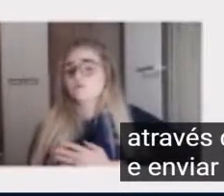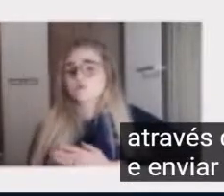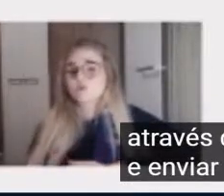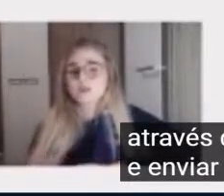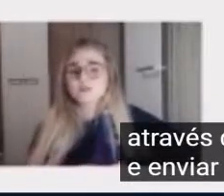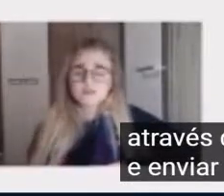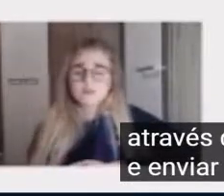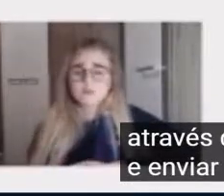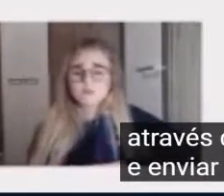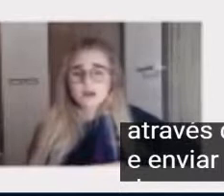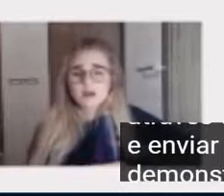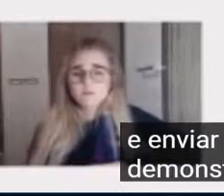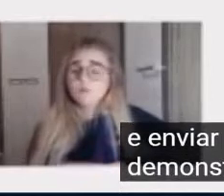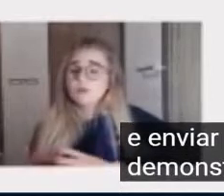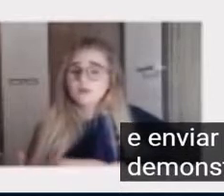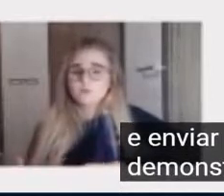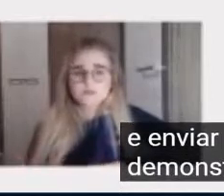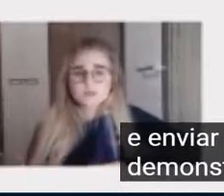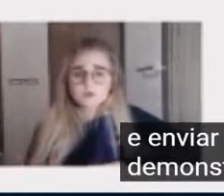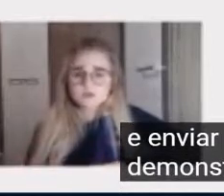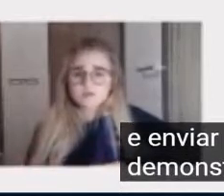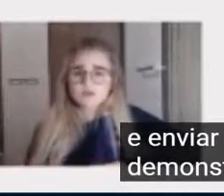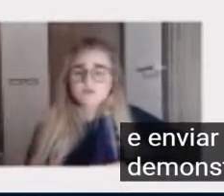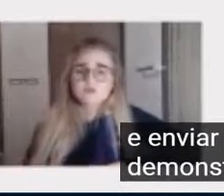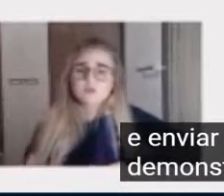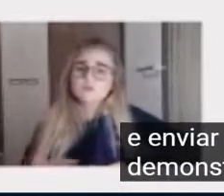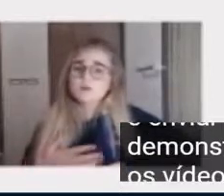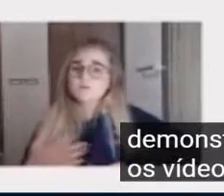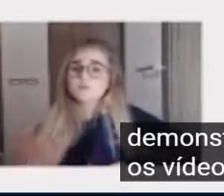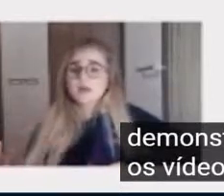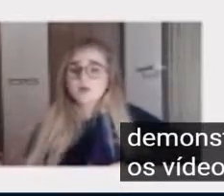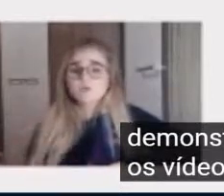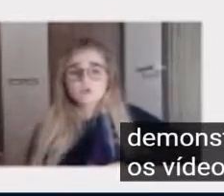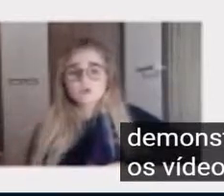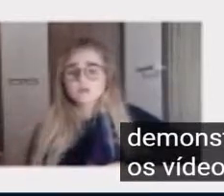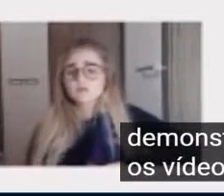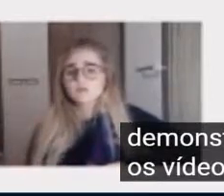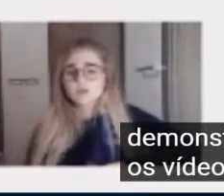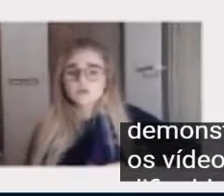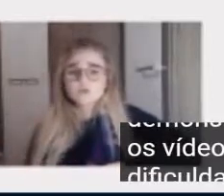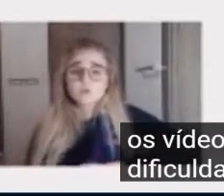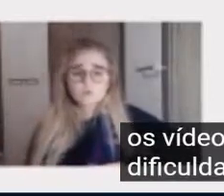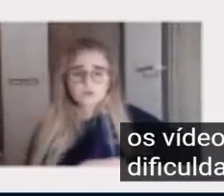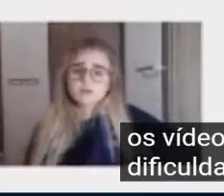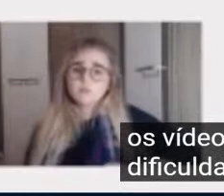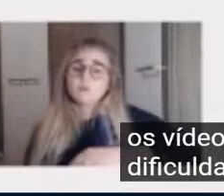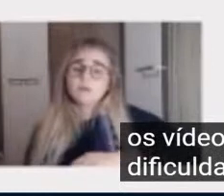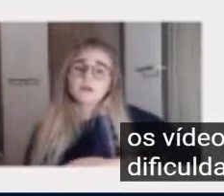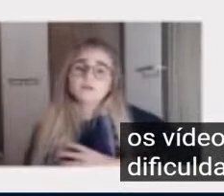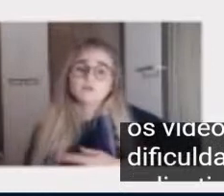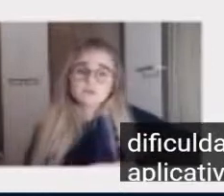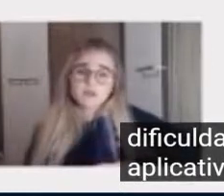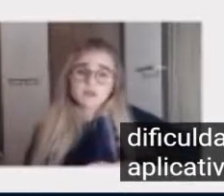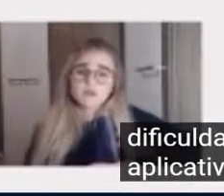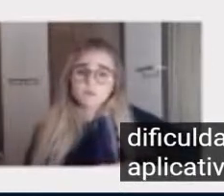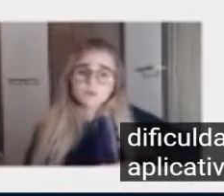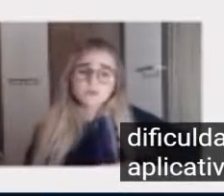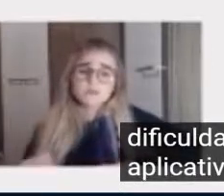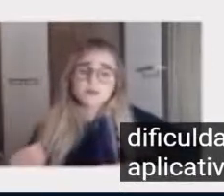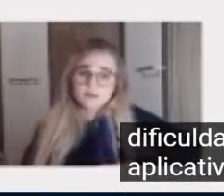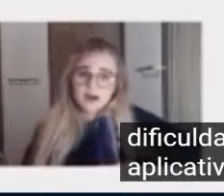agora, os convidados eles demonstraram muita animação ao gravar os vídeos, mesmo com toda essa dificuldade do momento. Também o aplicativo